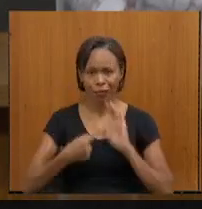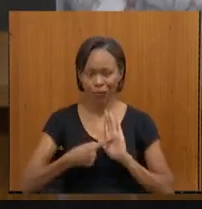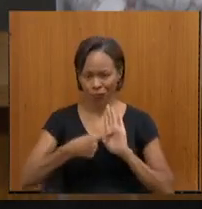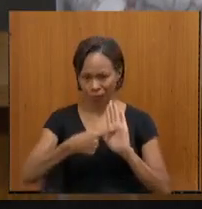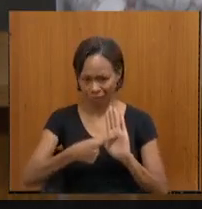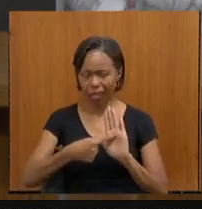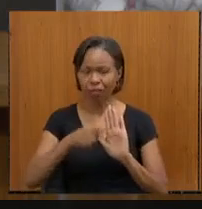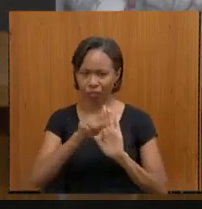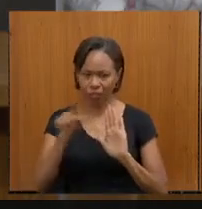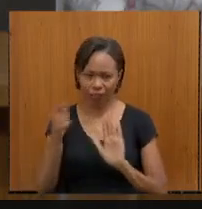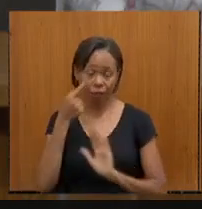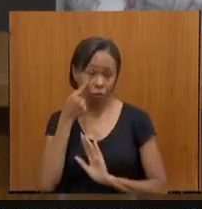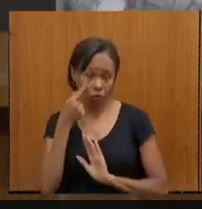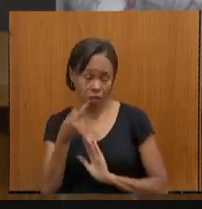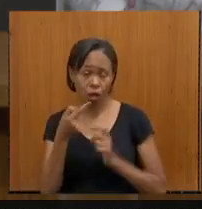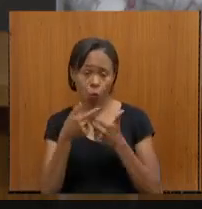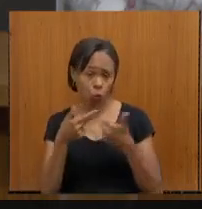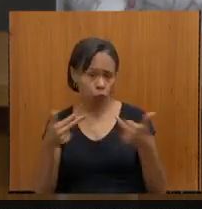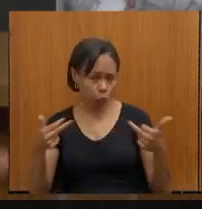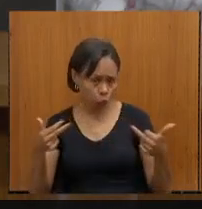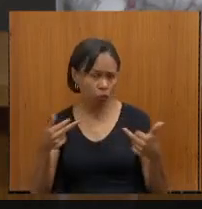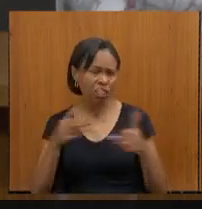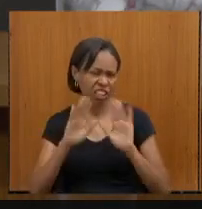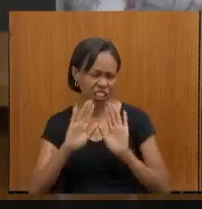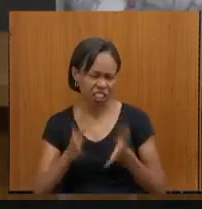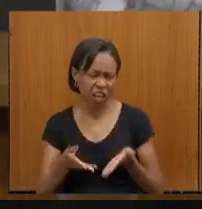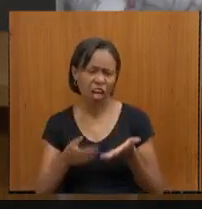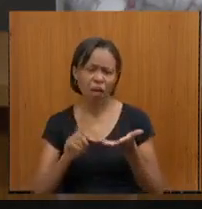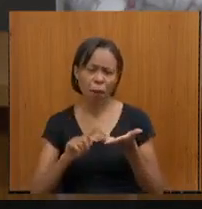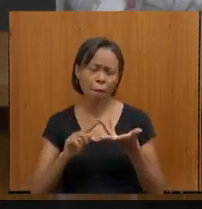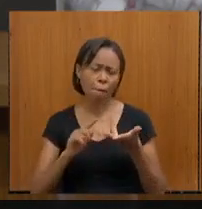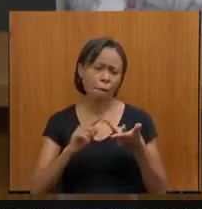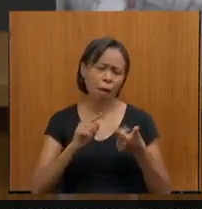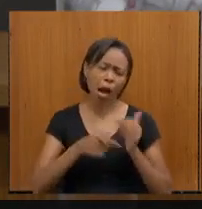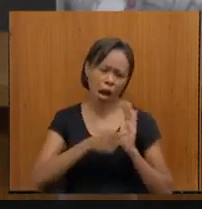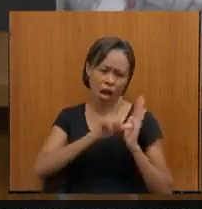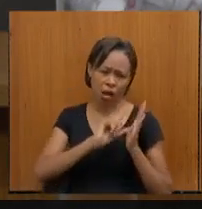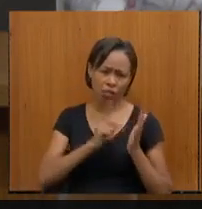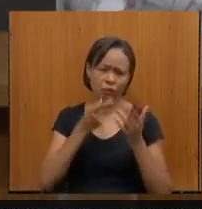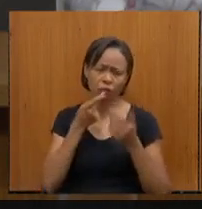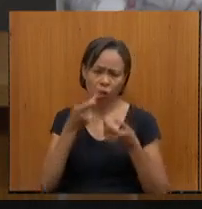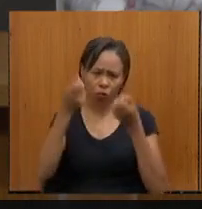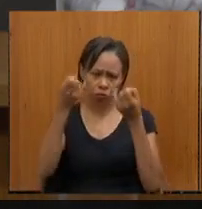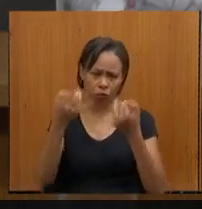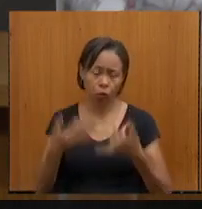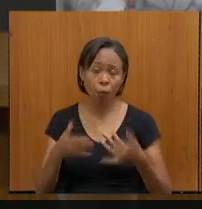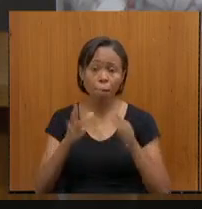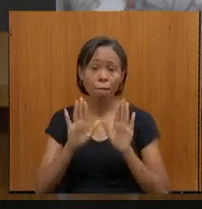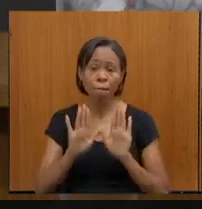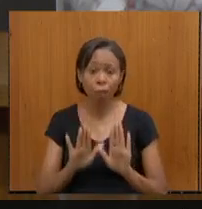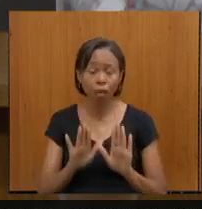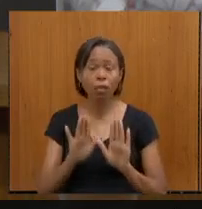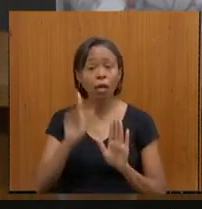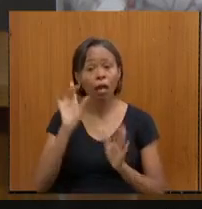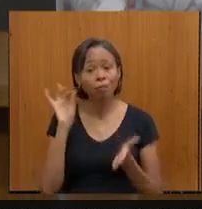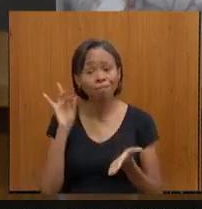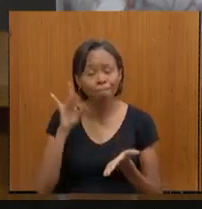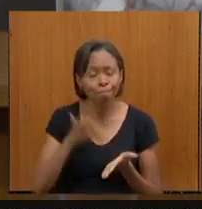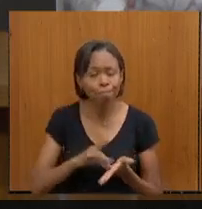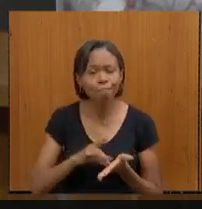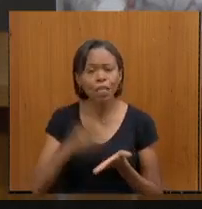eram ouvia algumas coisas que que já foram mostrados e eu acho que isso é uma confirmação